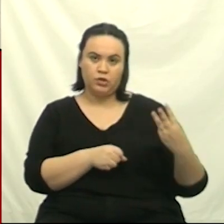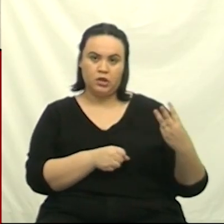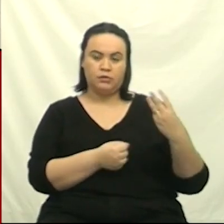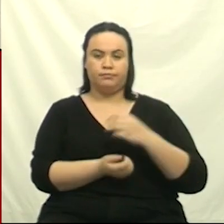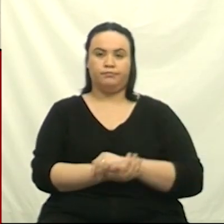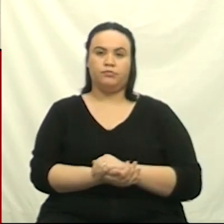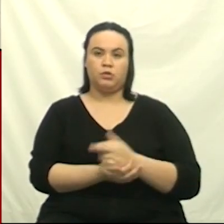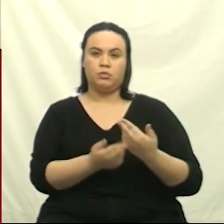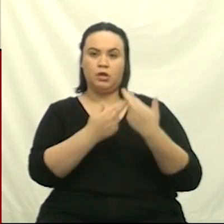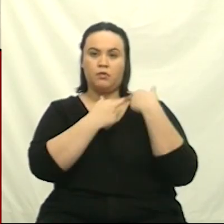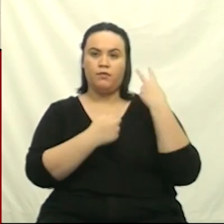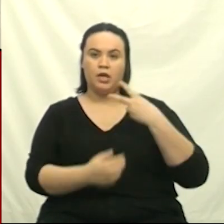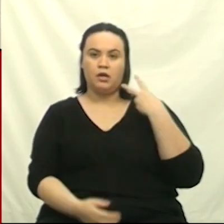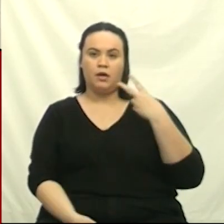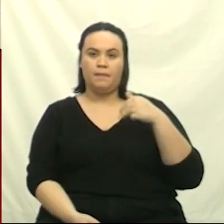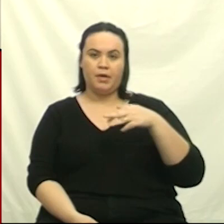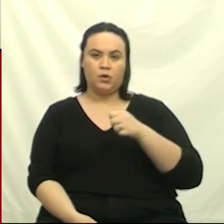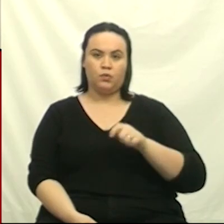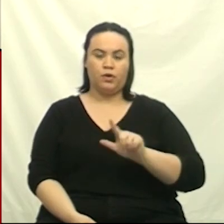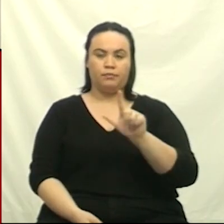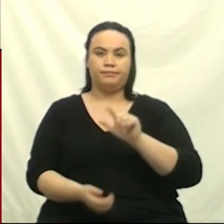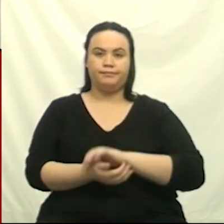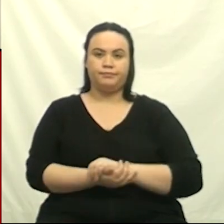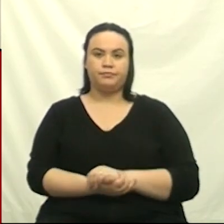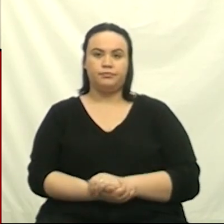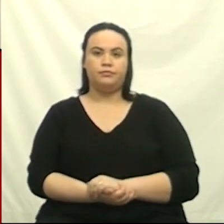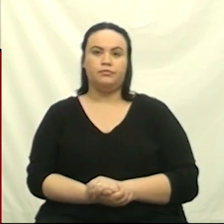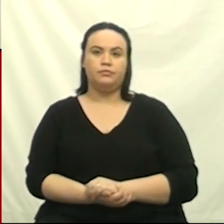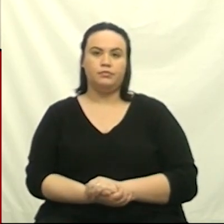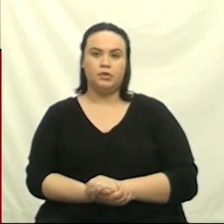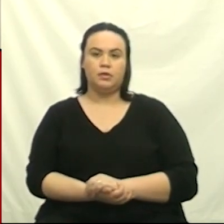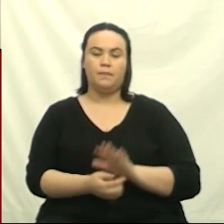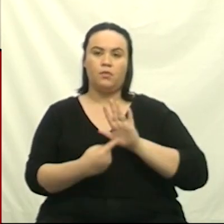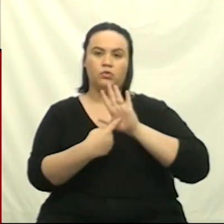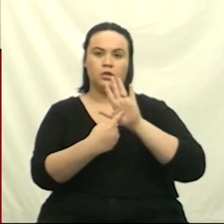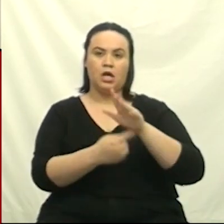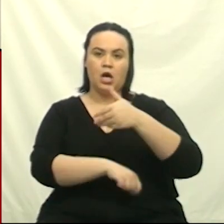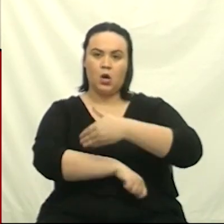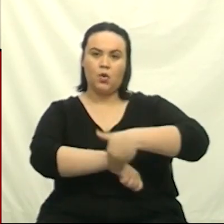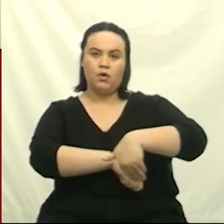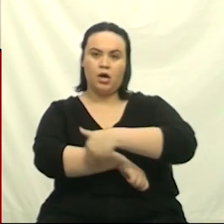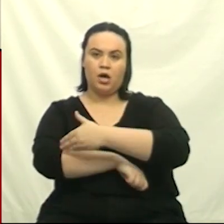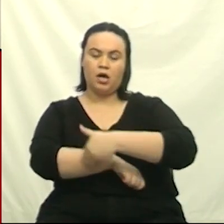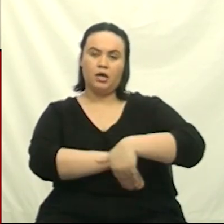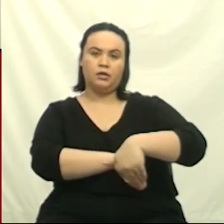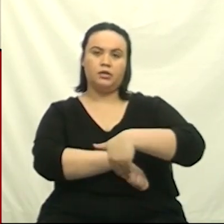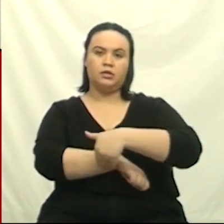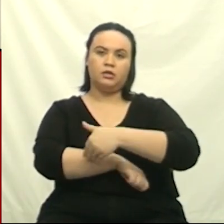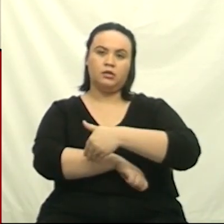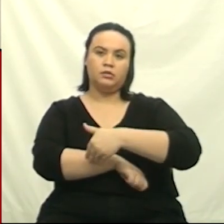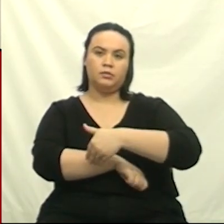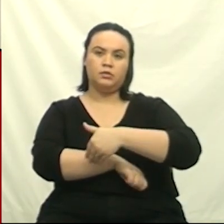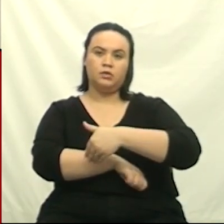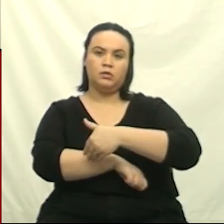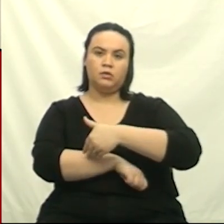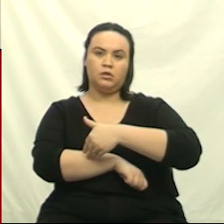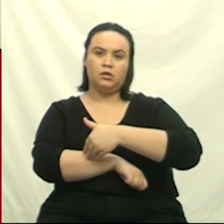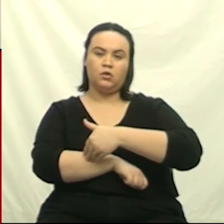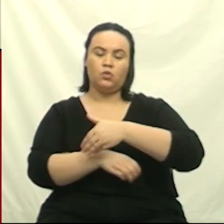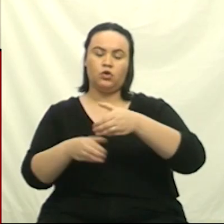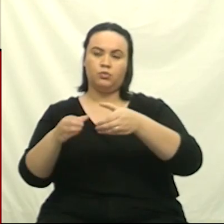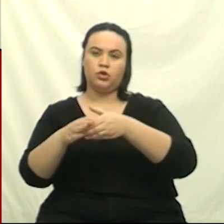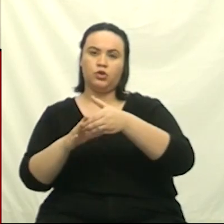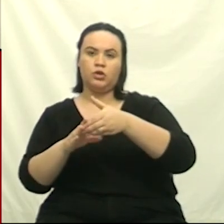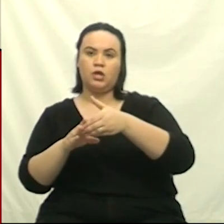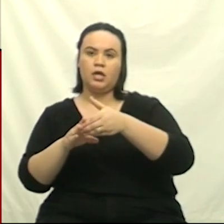de autoria do vereador Manuel Roseng da Silva que denomina a rua Otília Serafim Rosa a comissão de